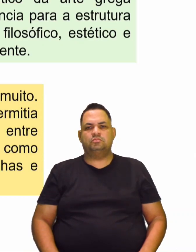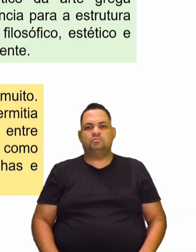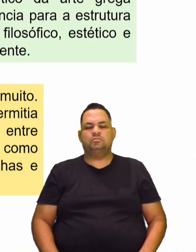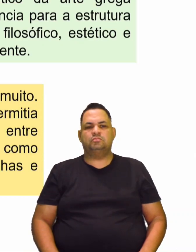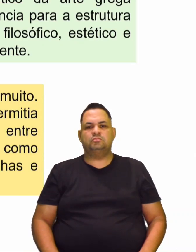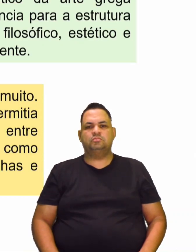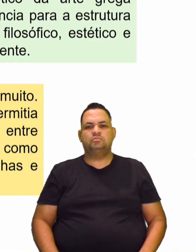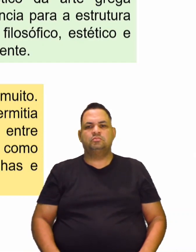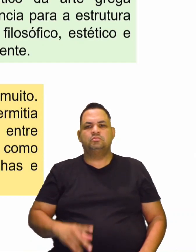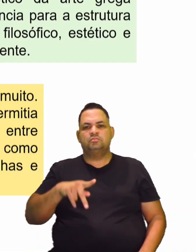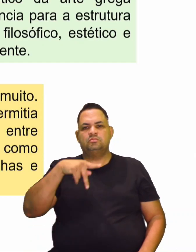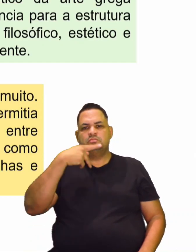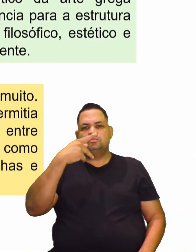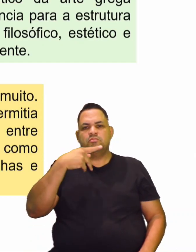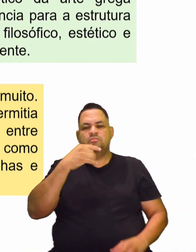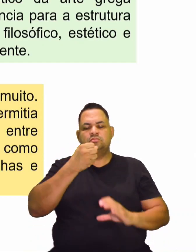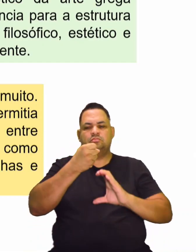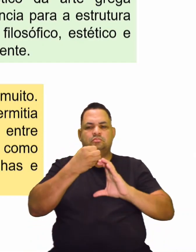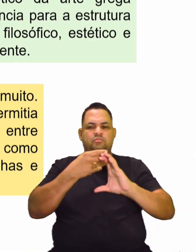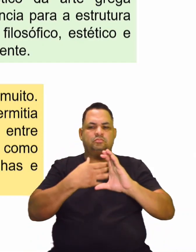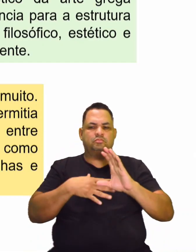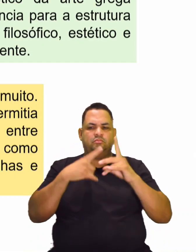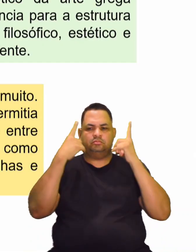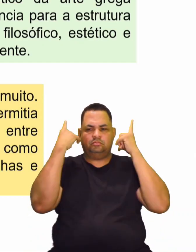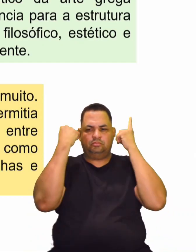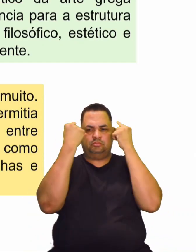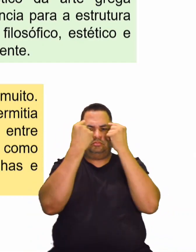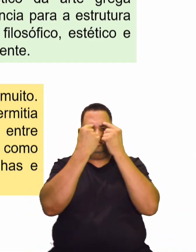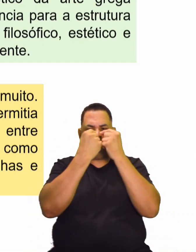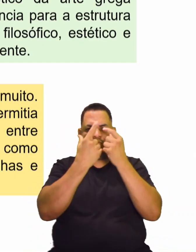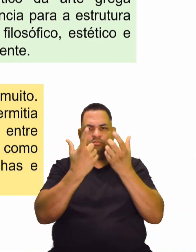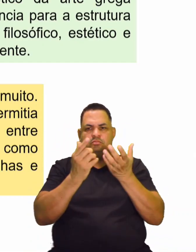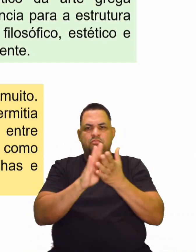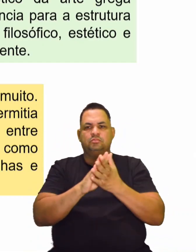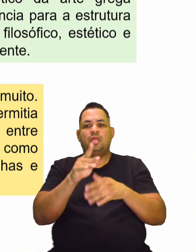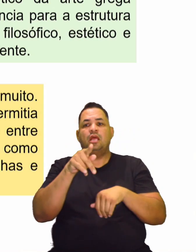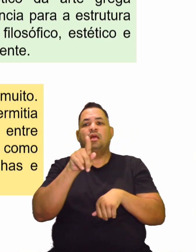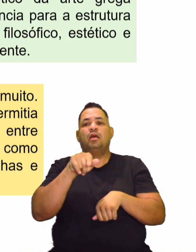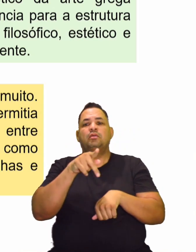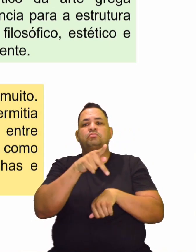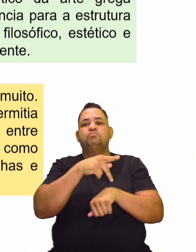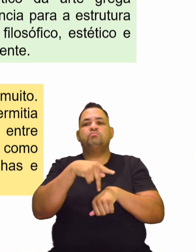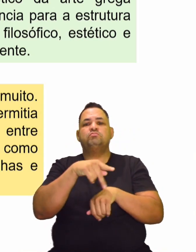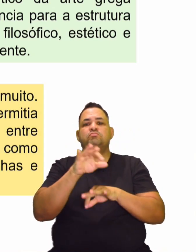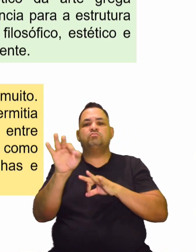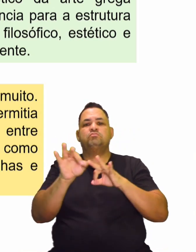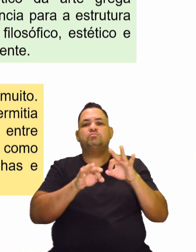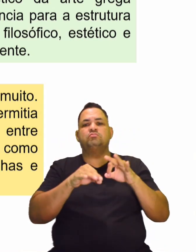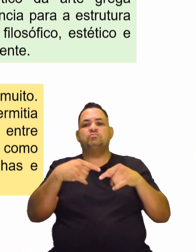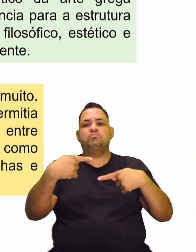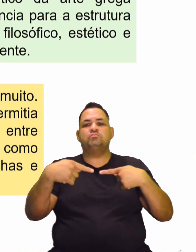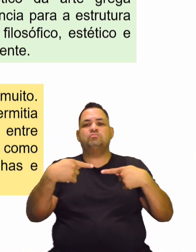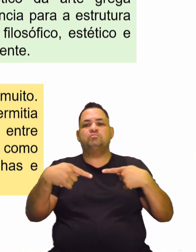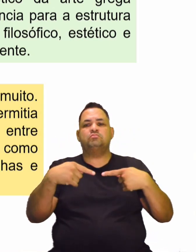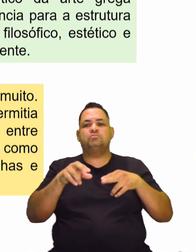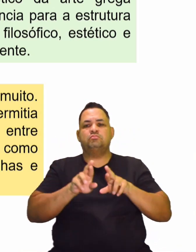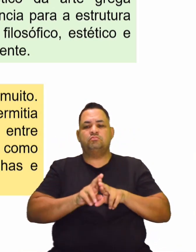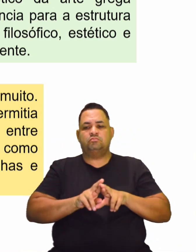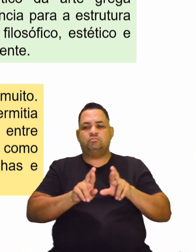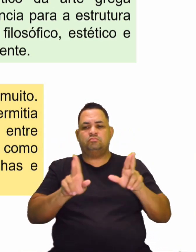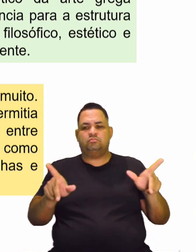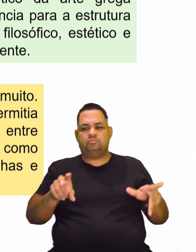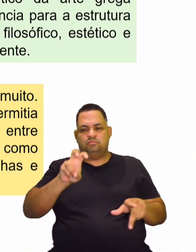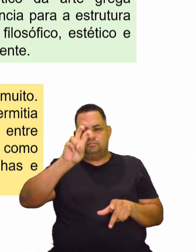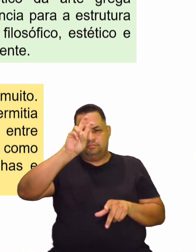Vou falar um pouco mais sobre as características da Grécia. A Grécia, então, era um país de organização política